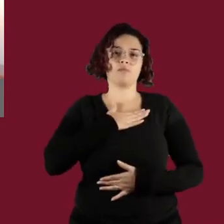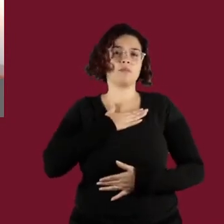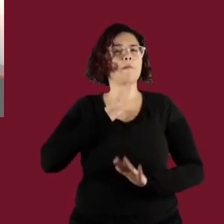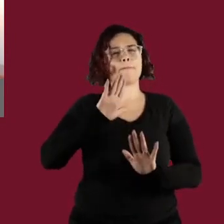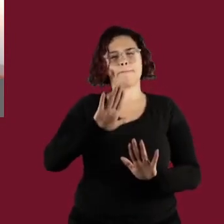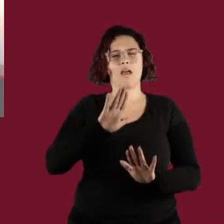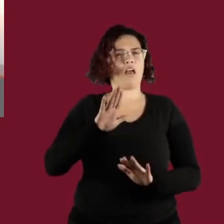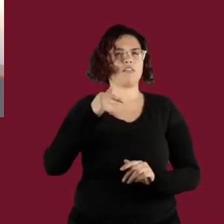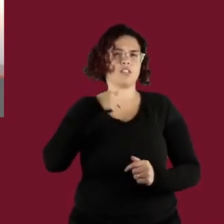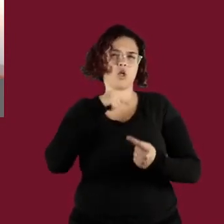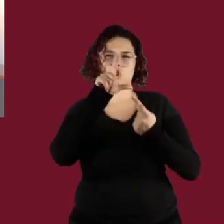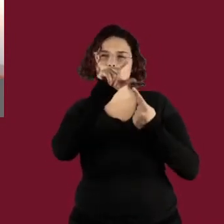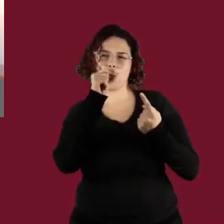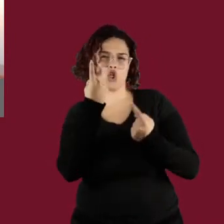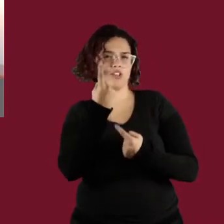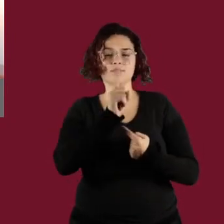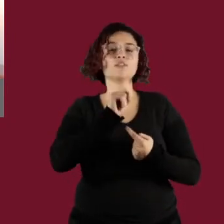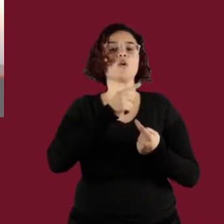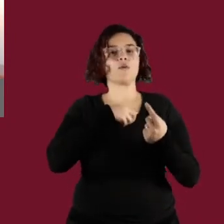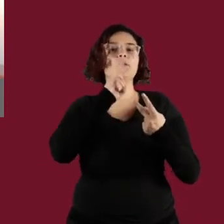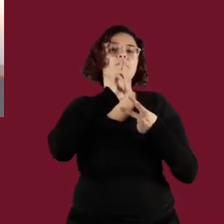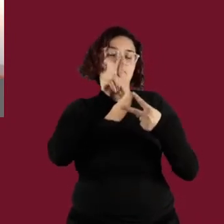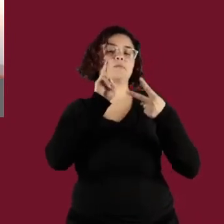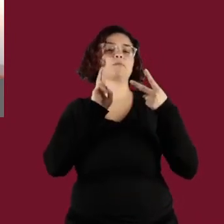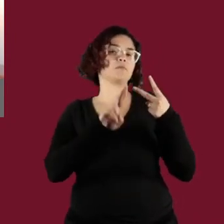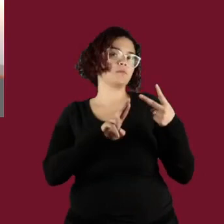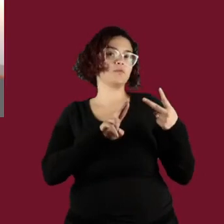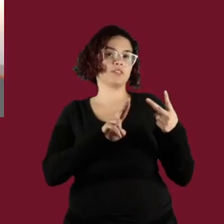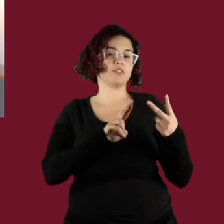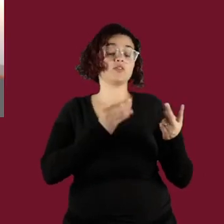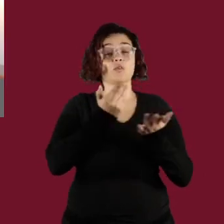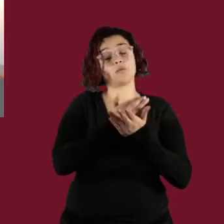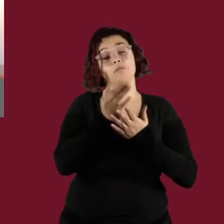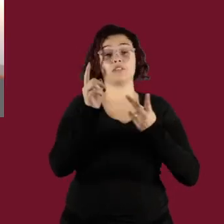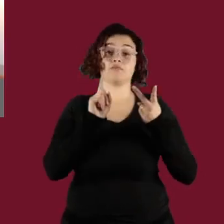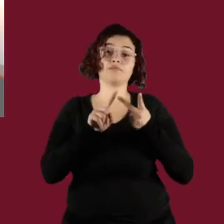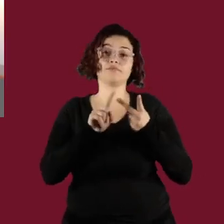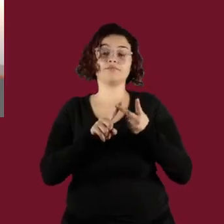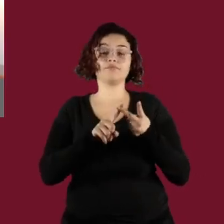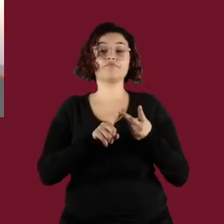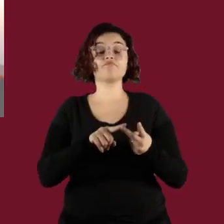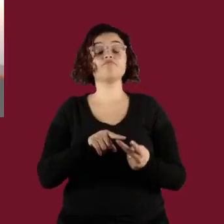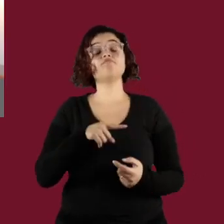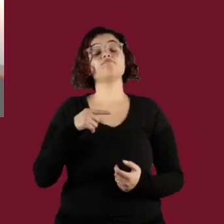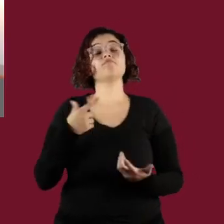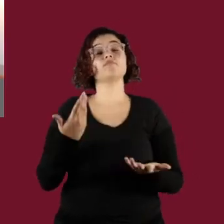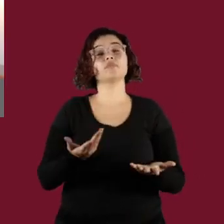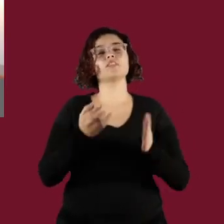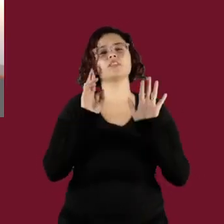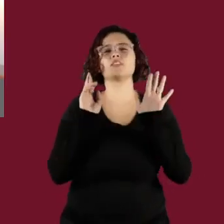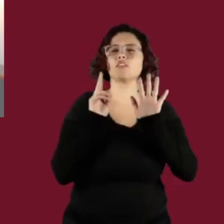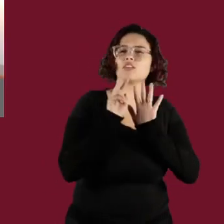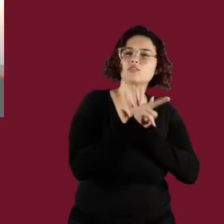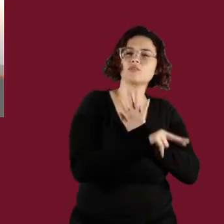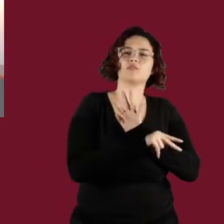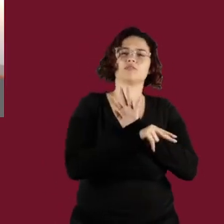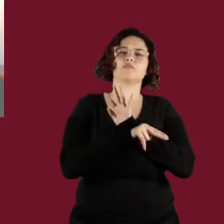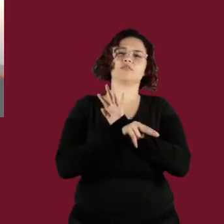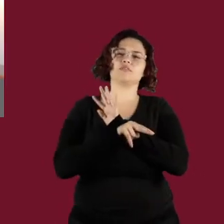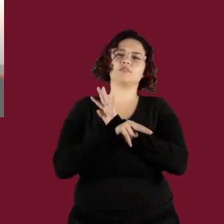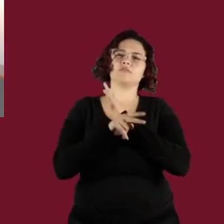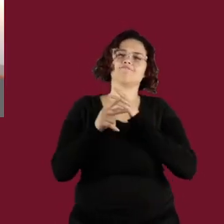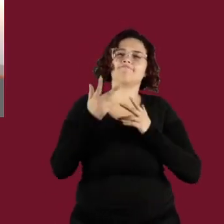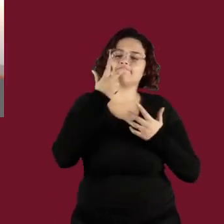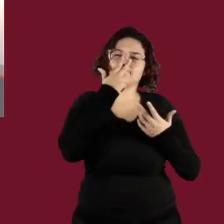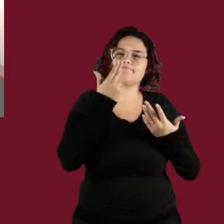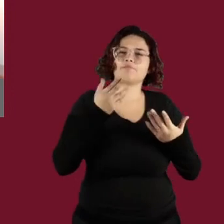responder as duas e talvez comece pela segunda. O que a gente faz é que a gente reflete essa diversidade, essa riqueza